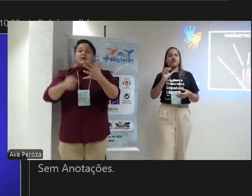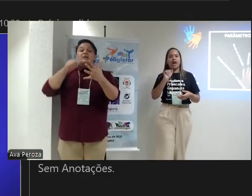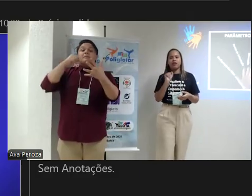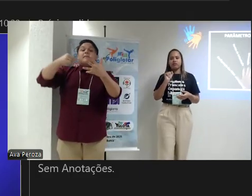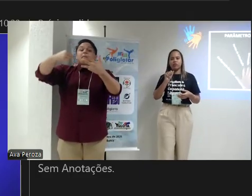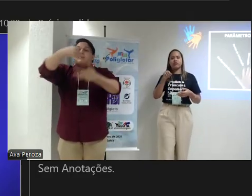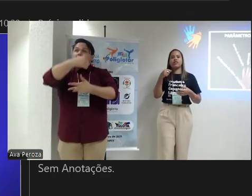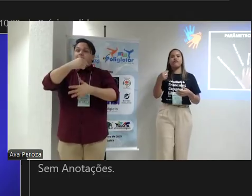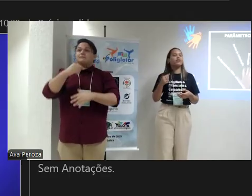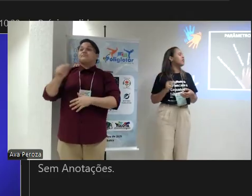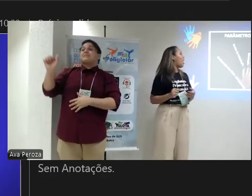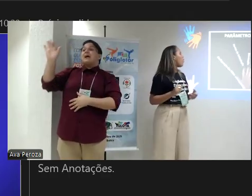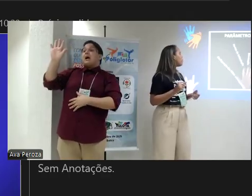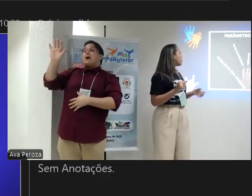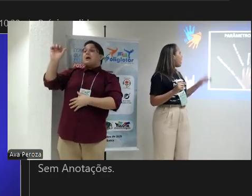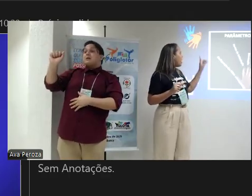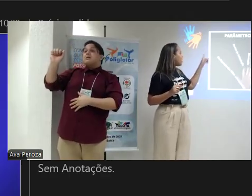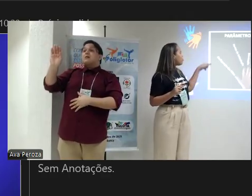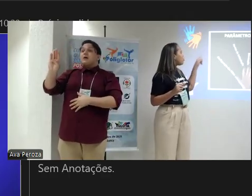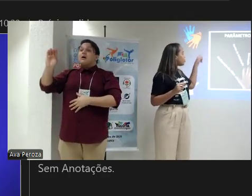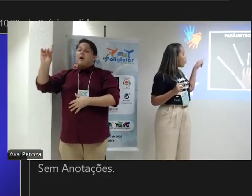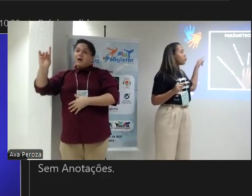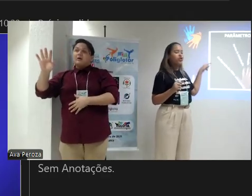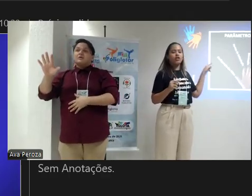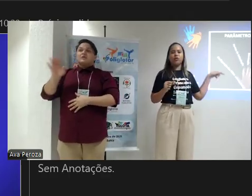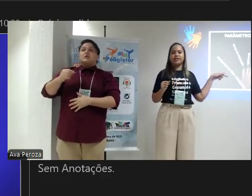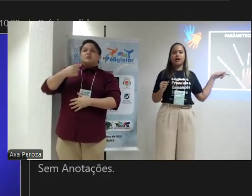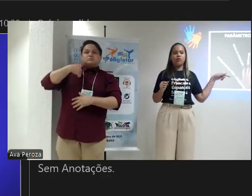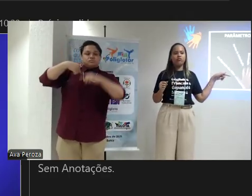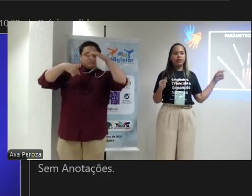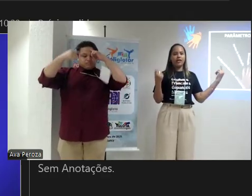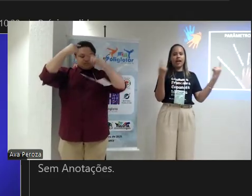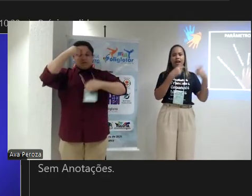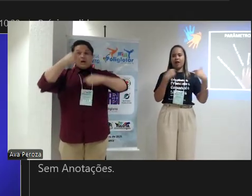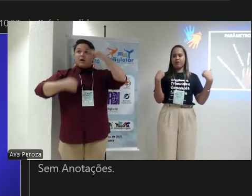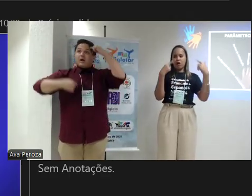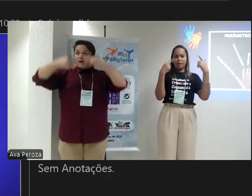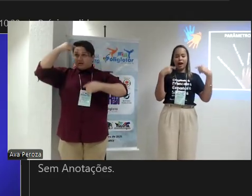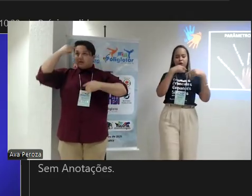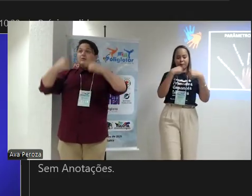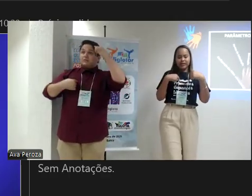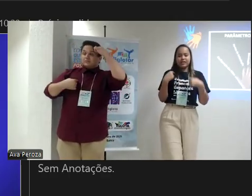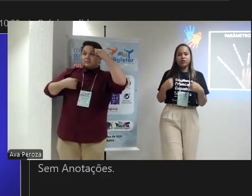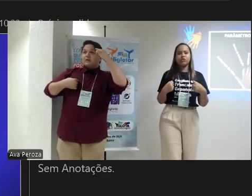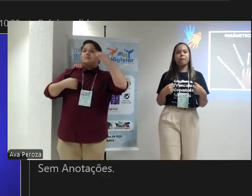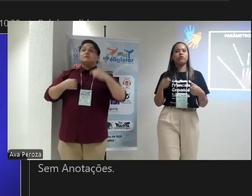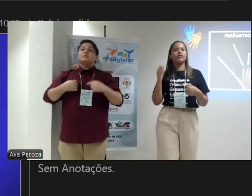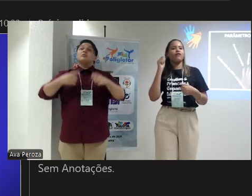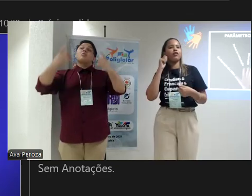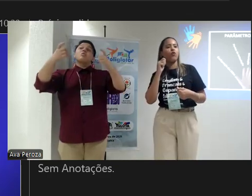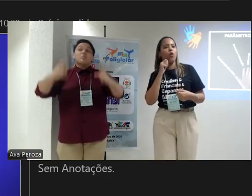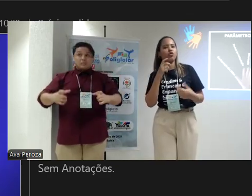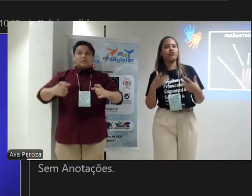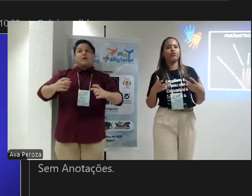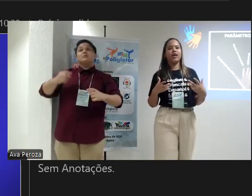vai estar quando você faz o sinal. Temos os pontos de articulação, que é a forma, a posição da sua mão, se é